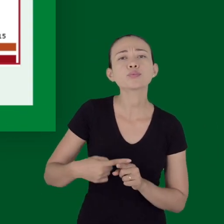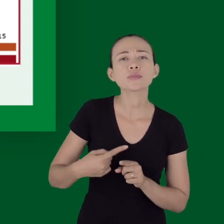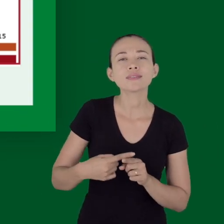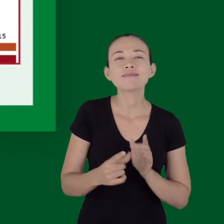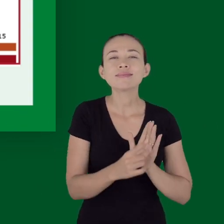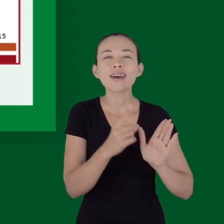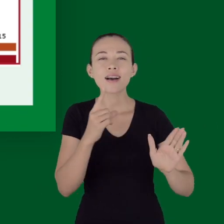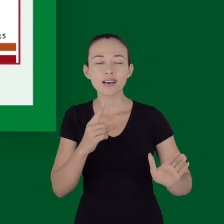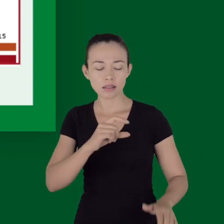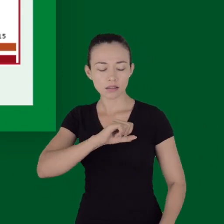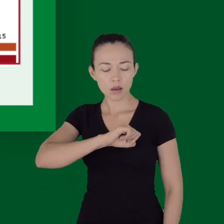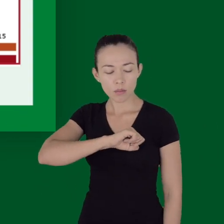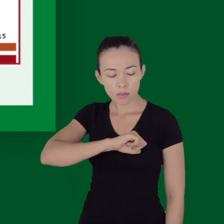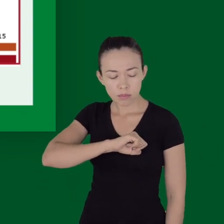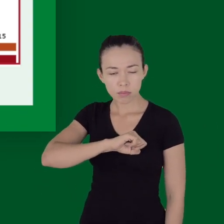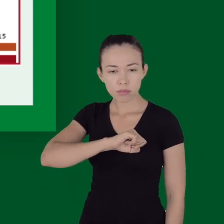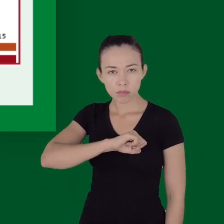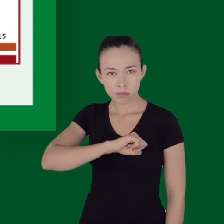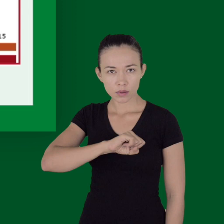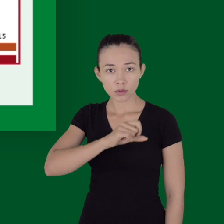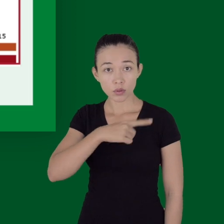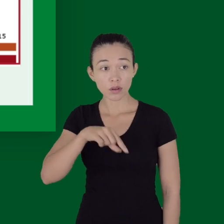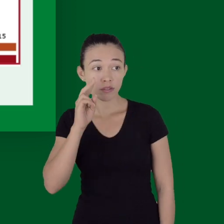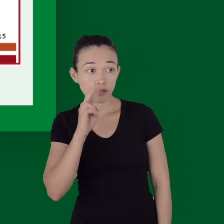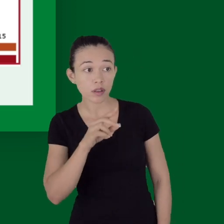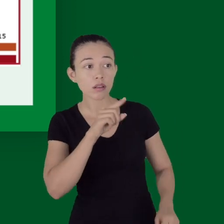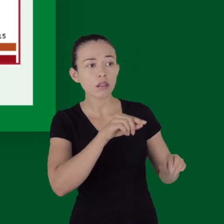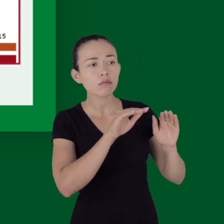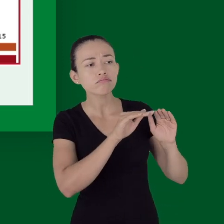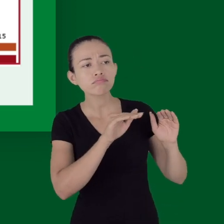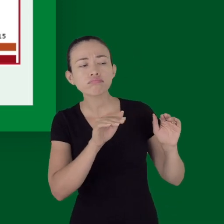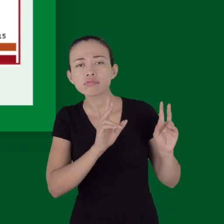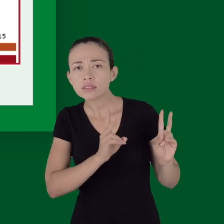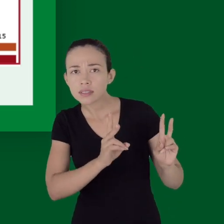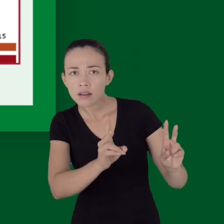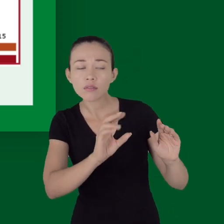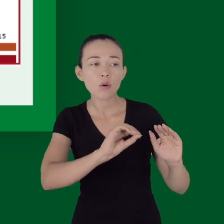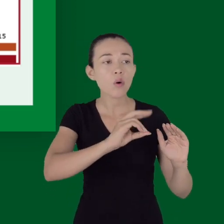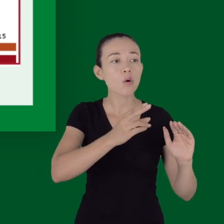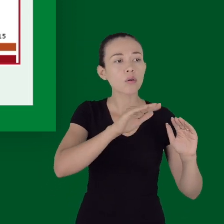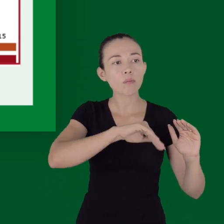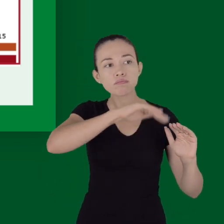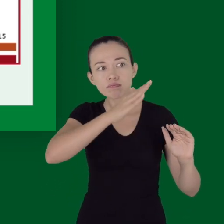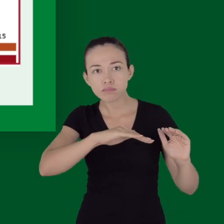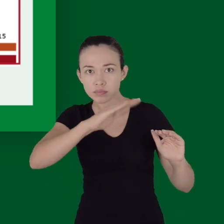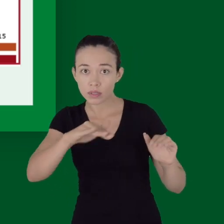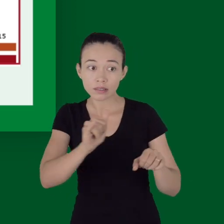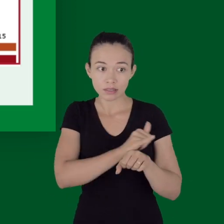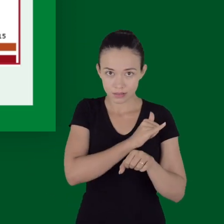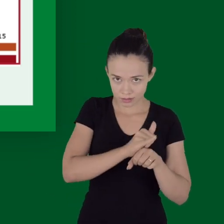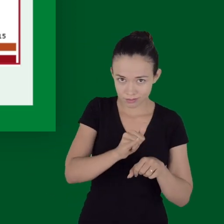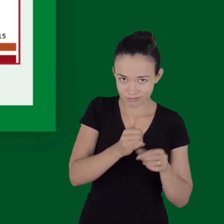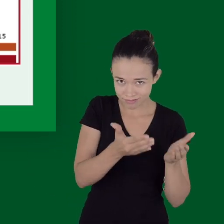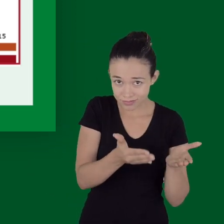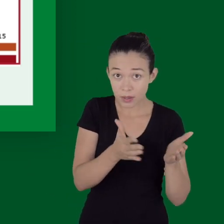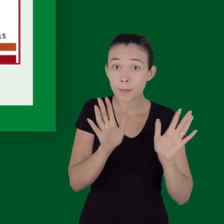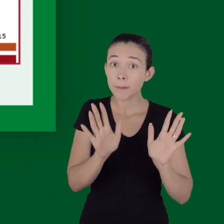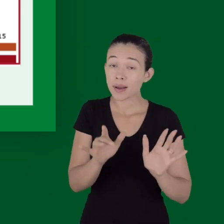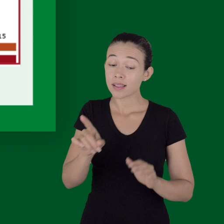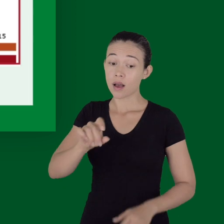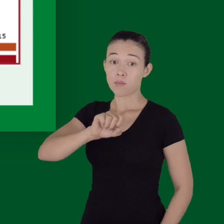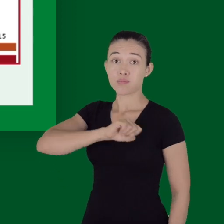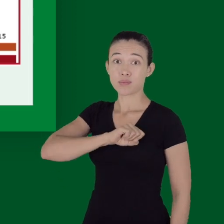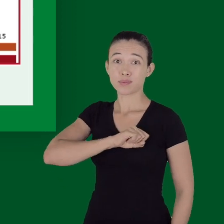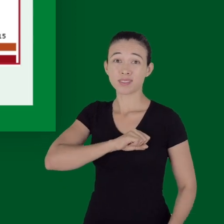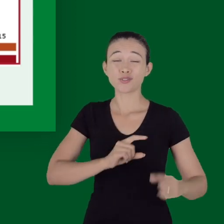na bradiarritmia a gente precisa diferenciar só se é estável ou instável, depois disso a gente toma as condutas. Nas taquiarritmias existem